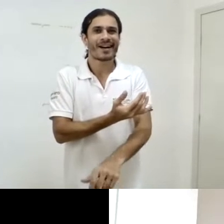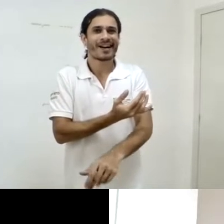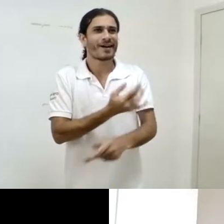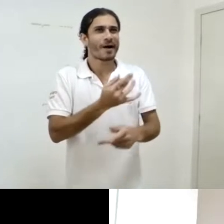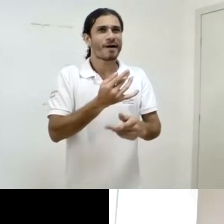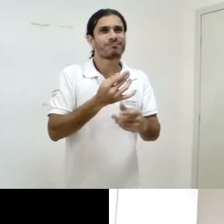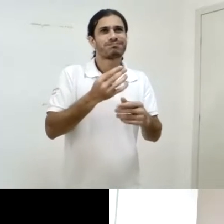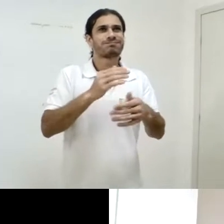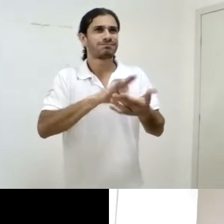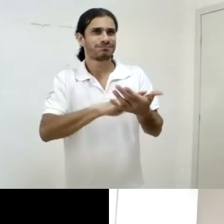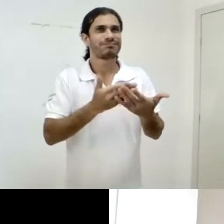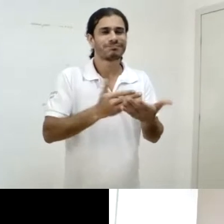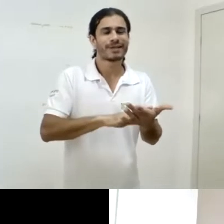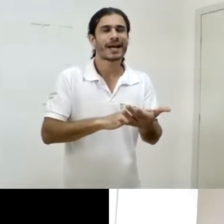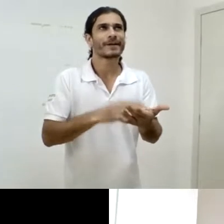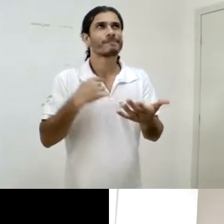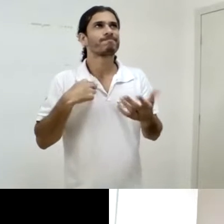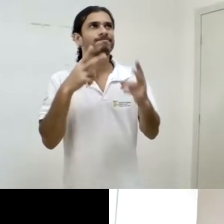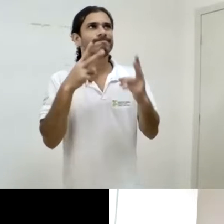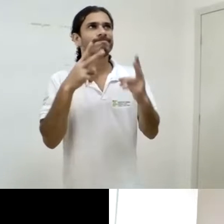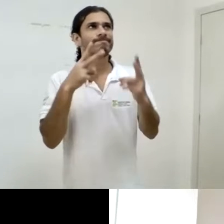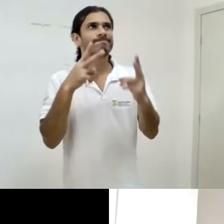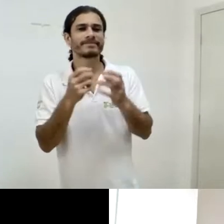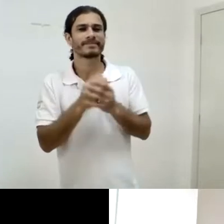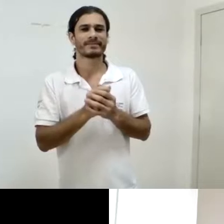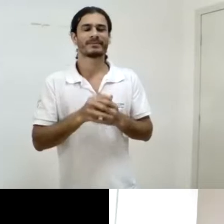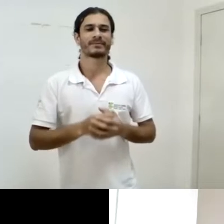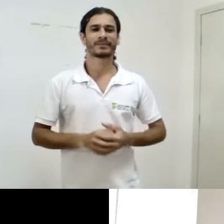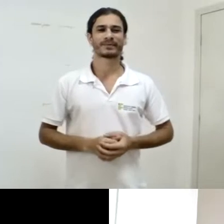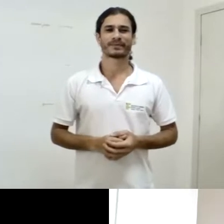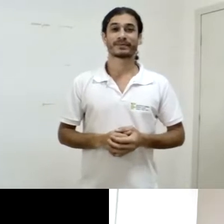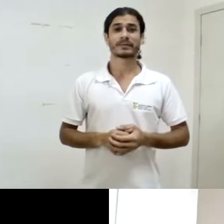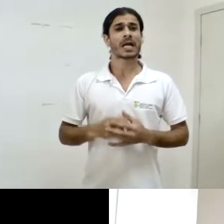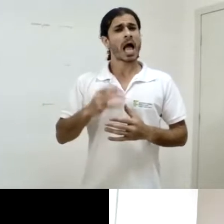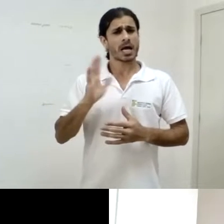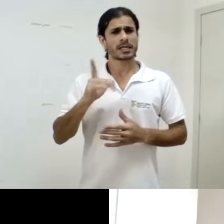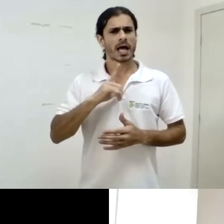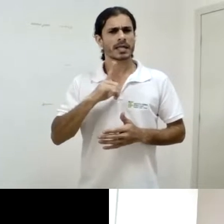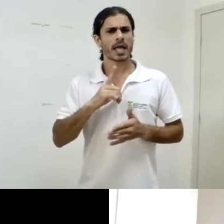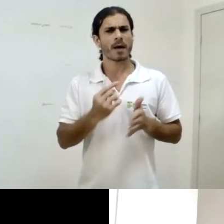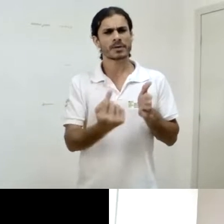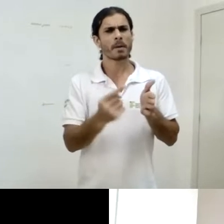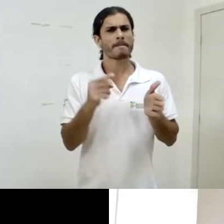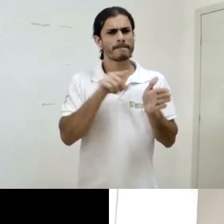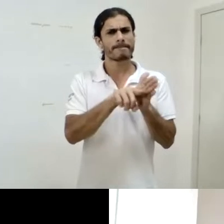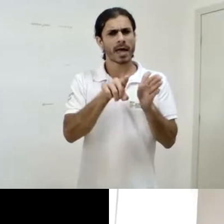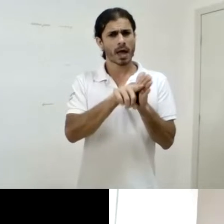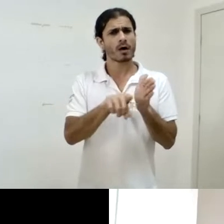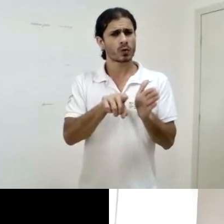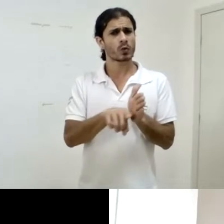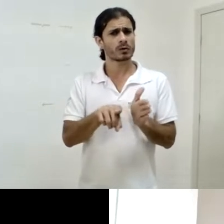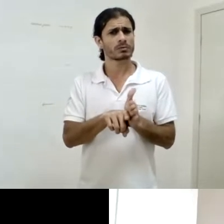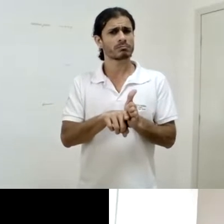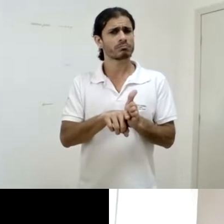interpretar. A gente já tem algumas perguntas aqui, como que a senhora prefere? Pode fazer bloco de duas ou uma de cada vez?